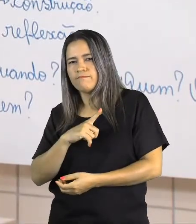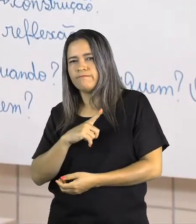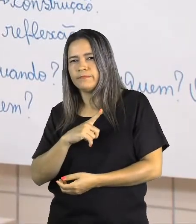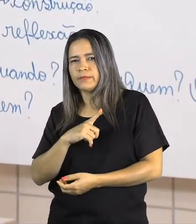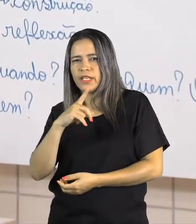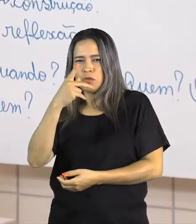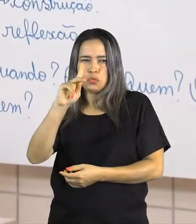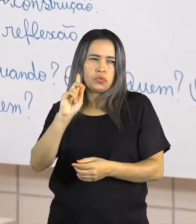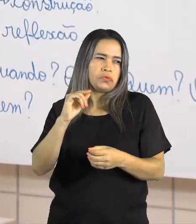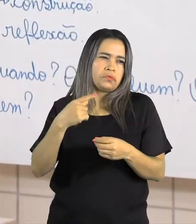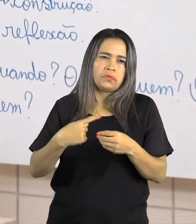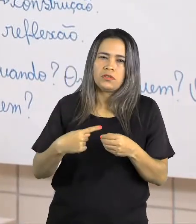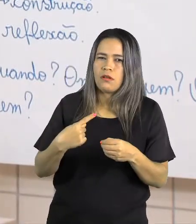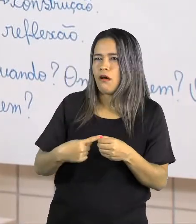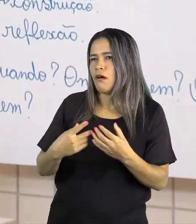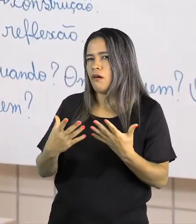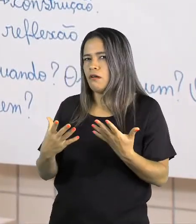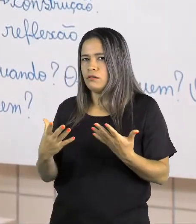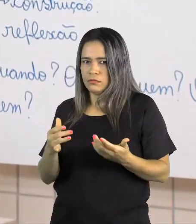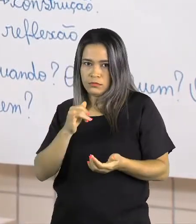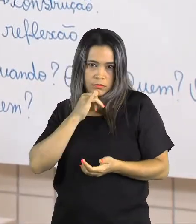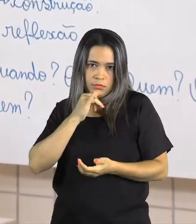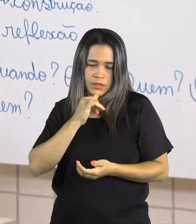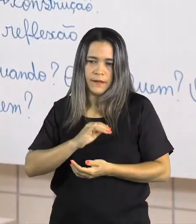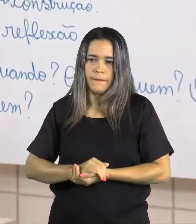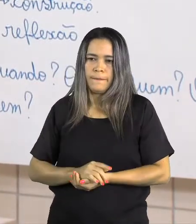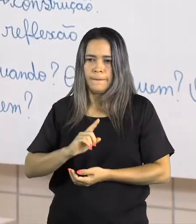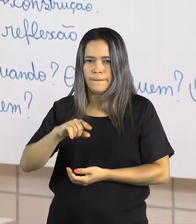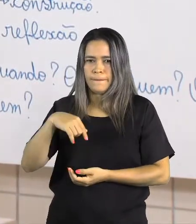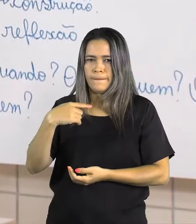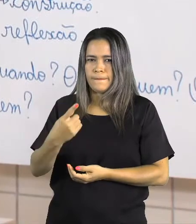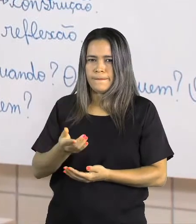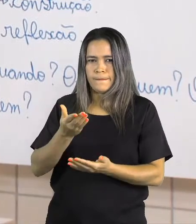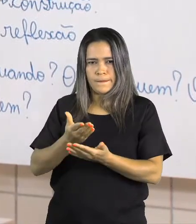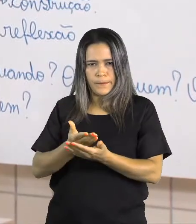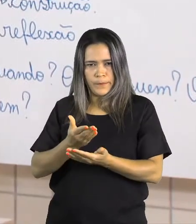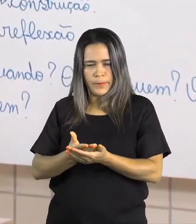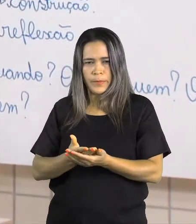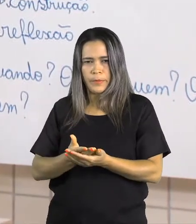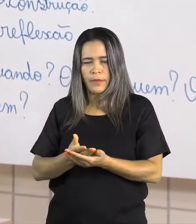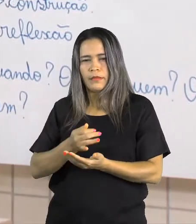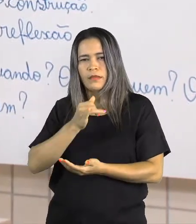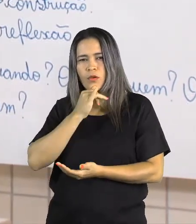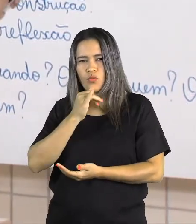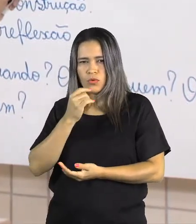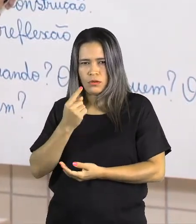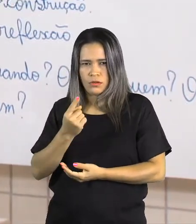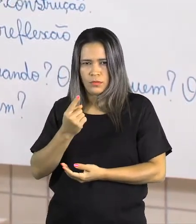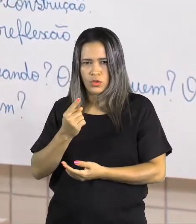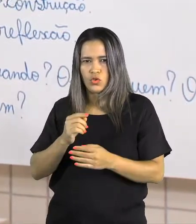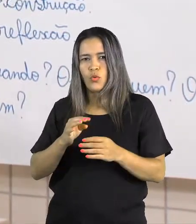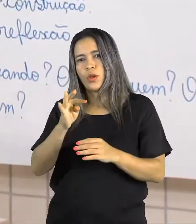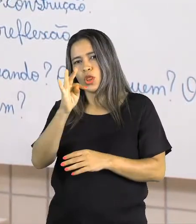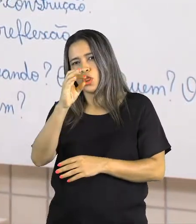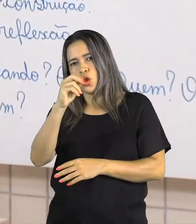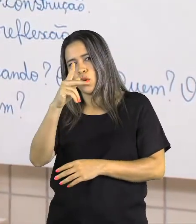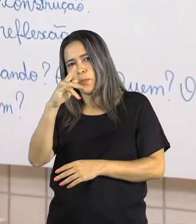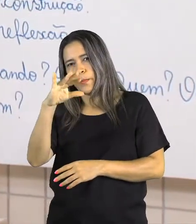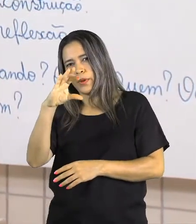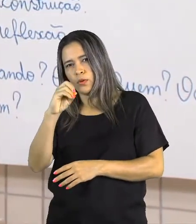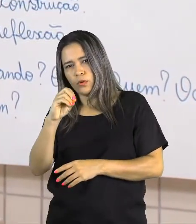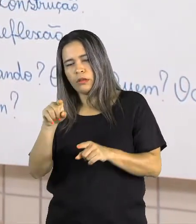sua cidade, no seu bairro, certo? Na próxima aula, a gente vai ter um exemplo sobre tópico e